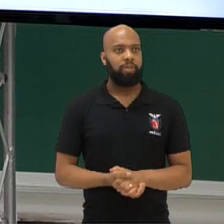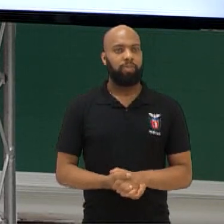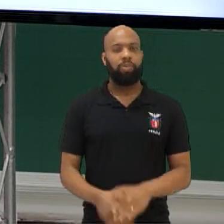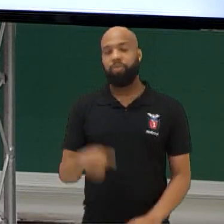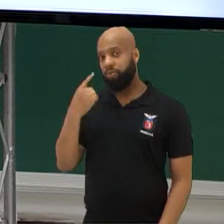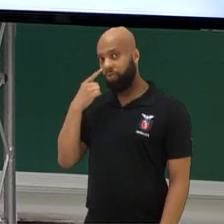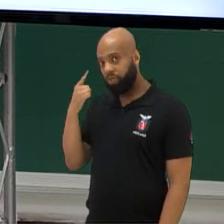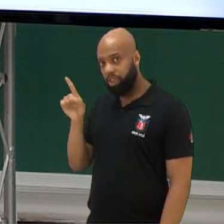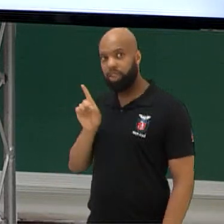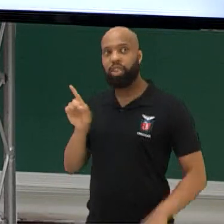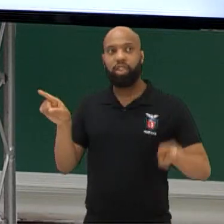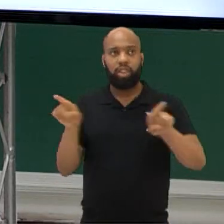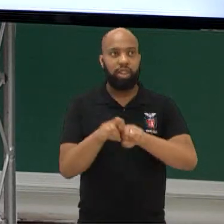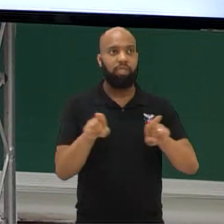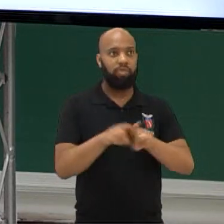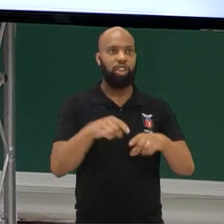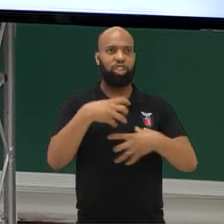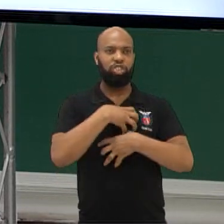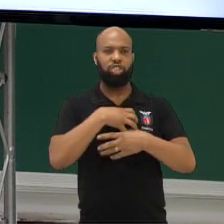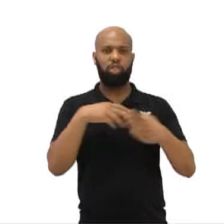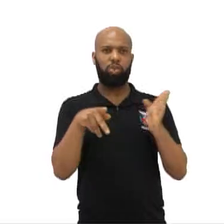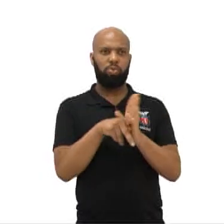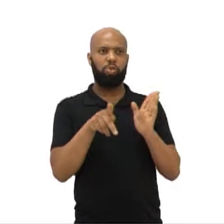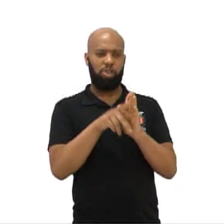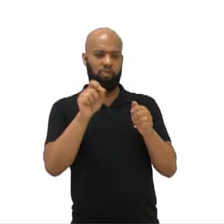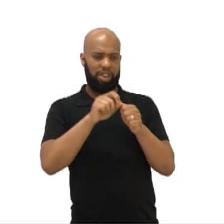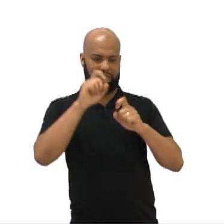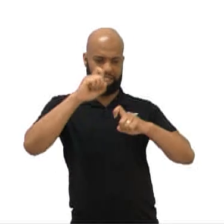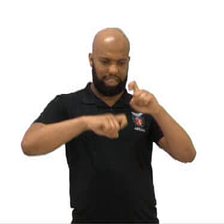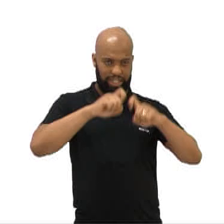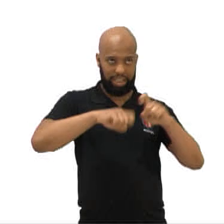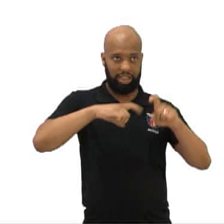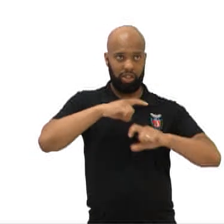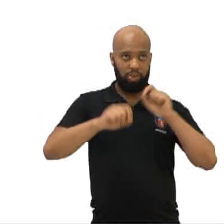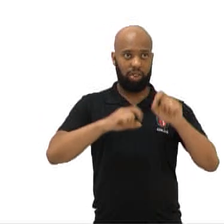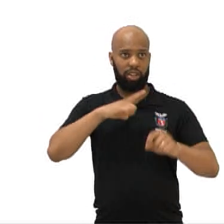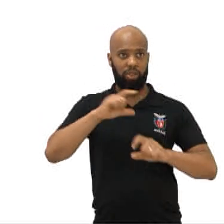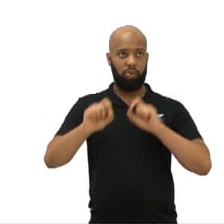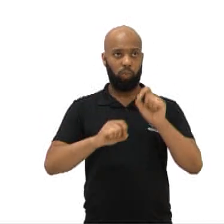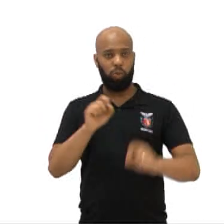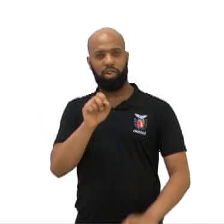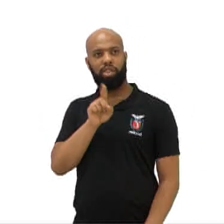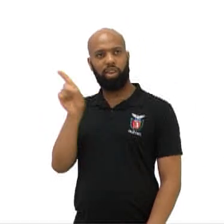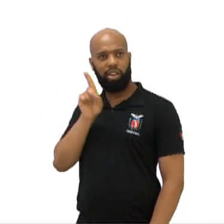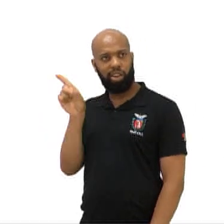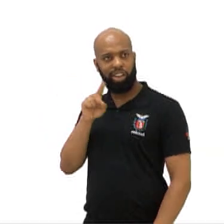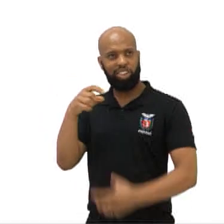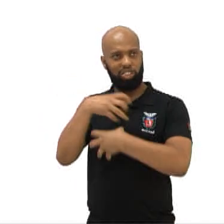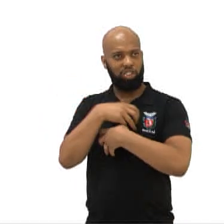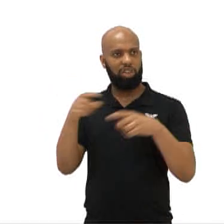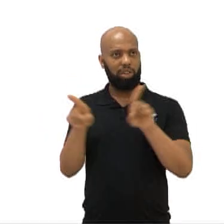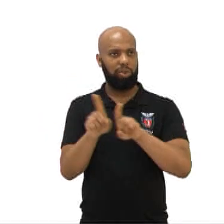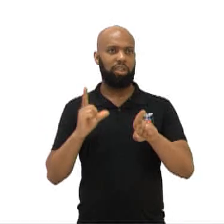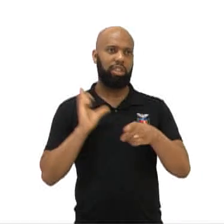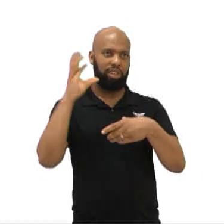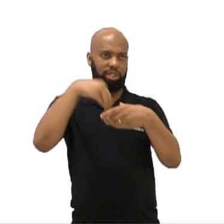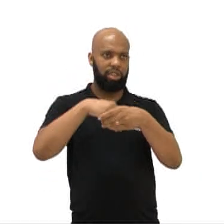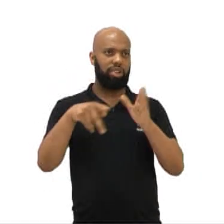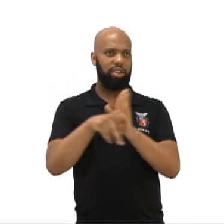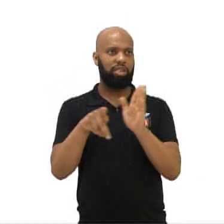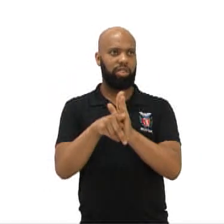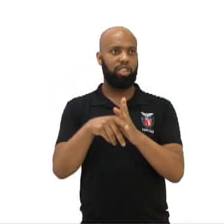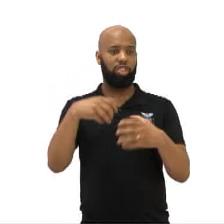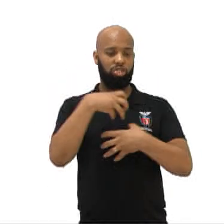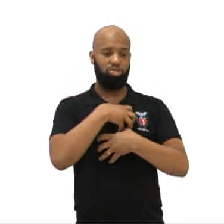Aqui nós temos também o ritual de acasalamento. Eu tenho, por exemplo, a ave do paraíso. Eu posso ter também, dentro dos rituais,